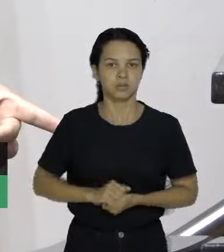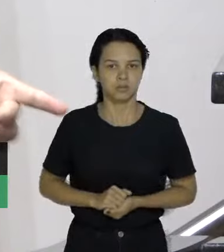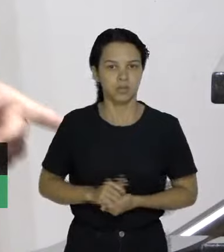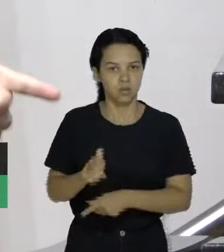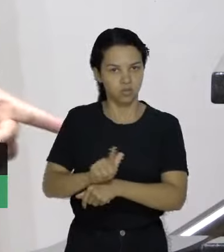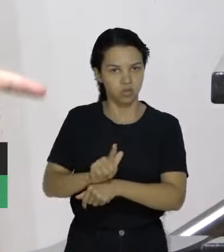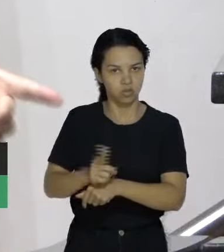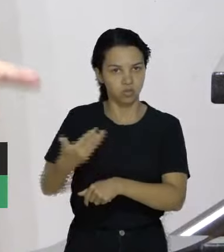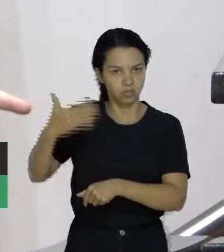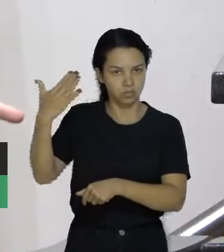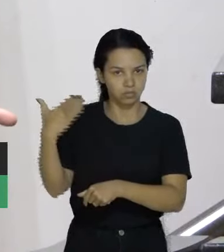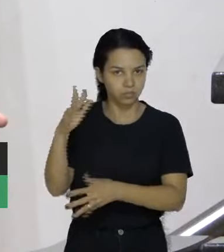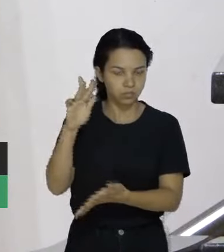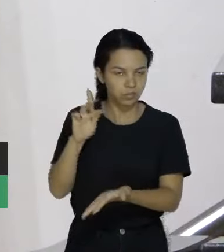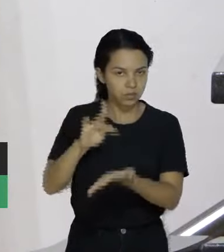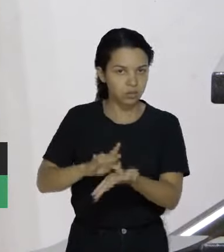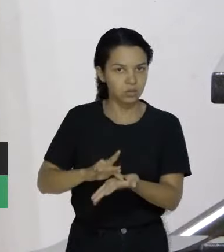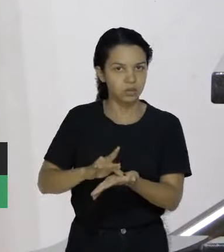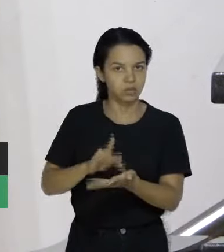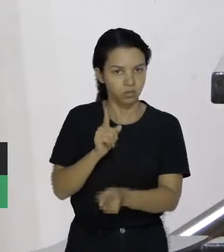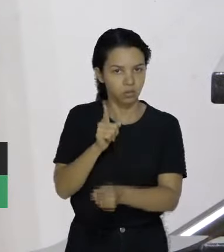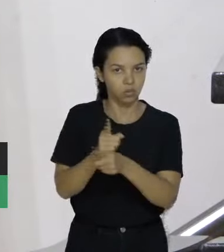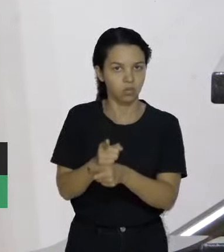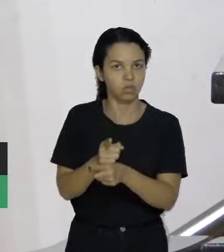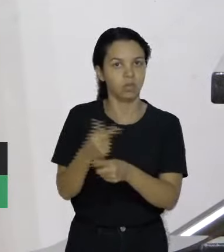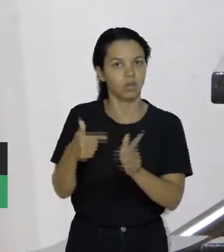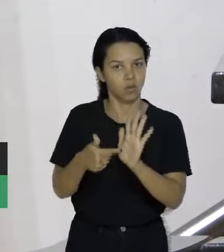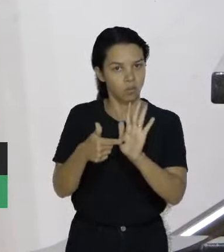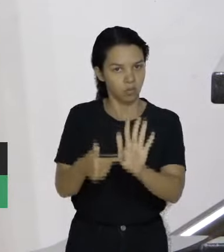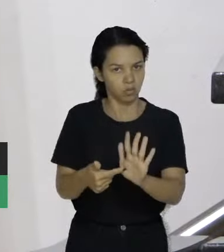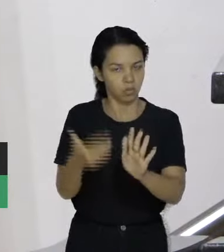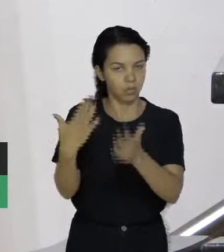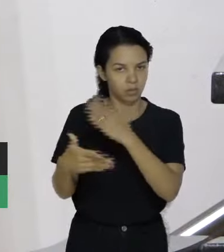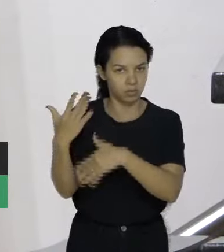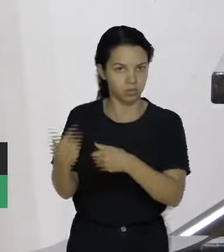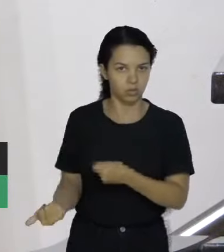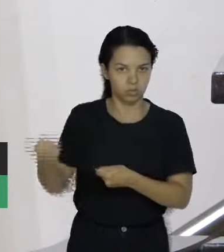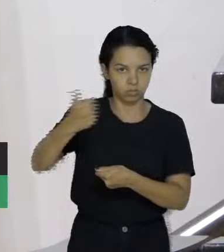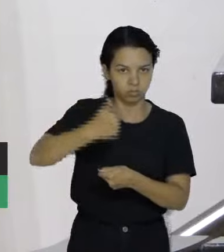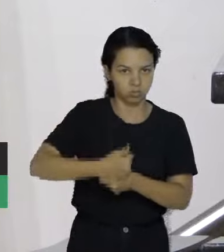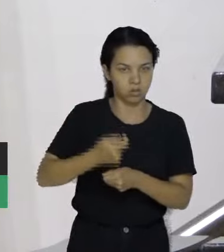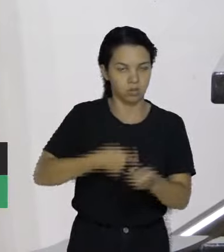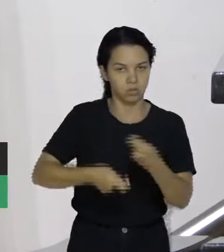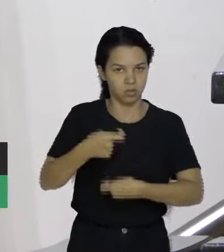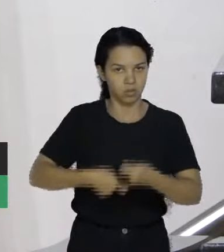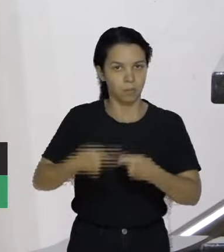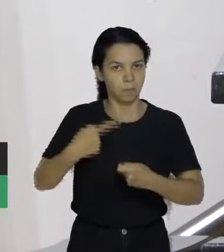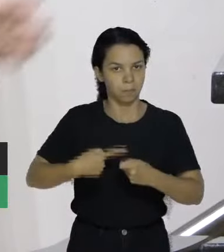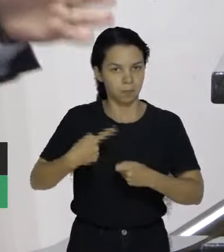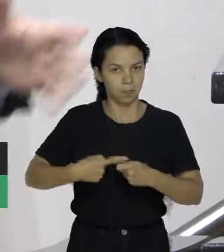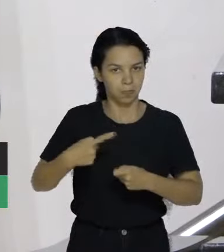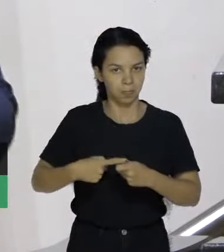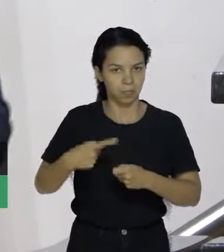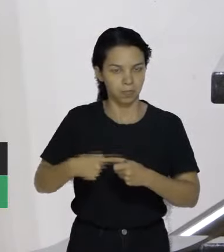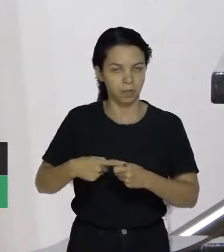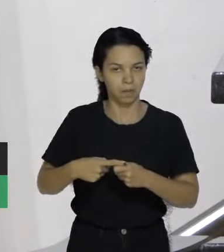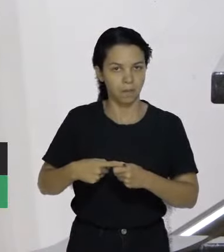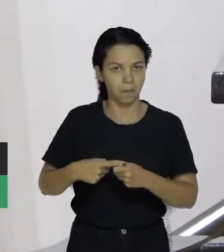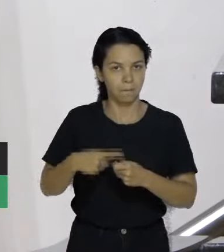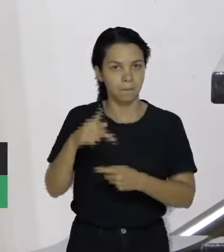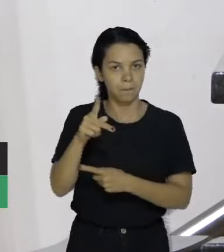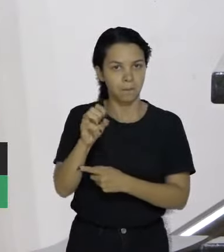anterior a realidade que foi encontrada eu mostrava quando assumi administração do município de Porto Belo em 2017 na gestão do